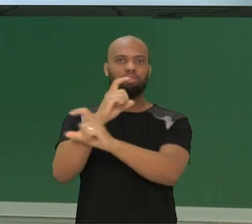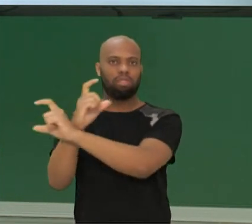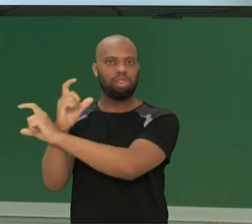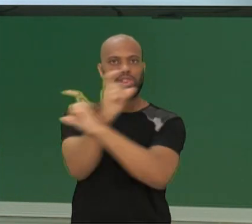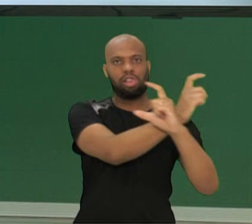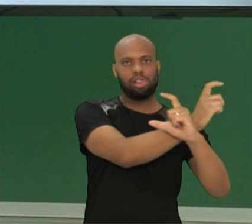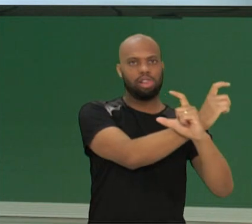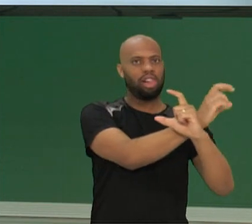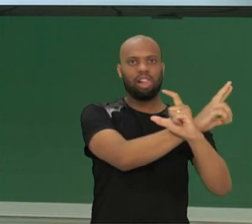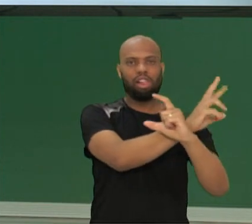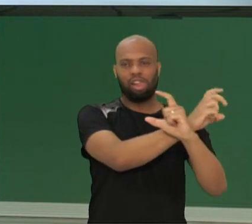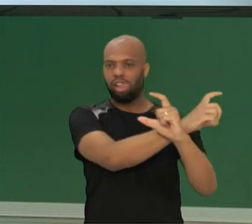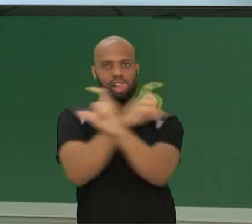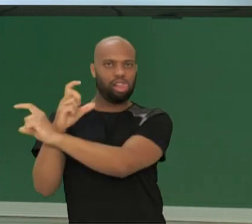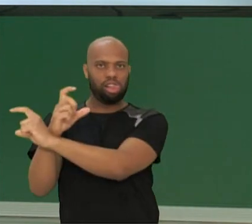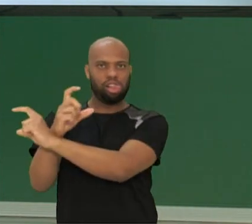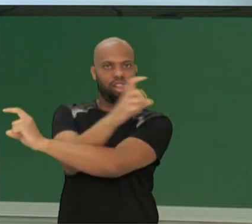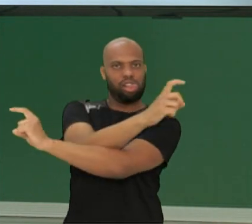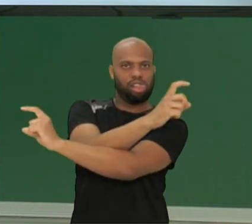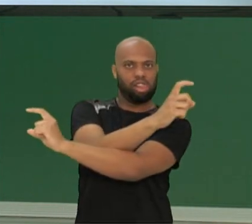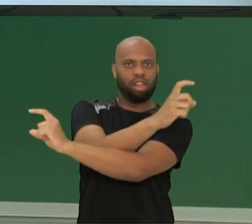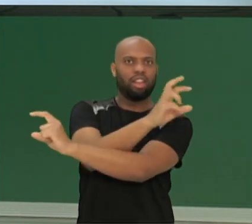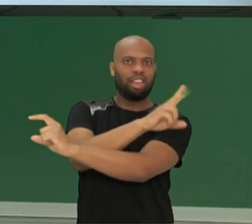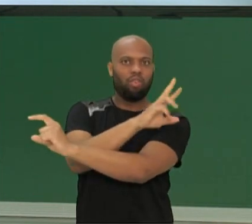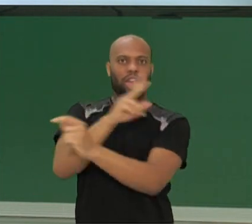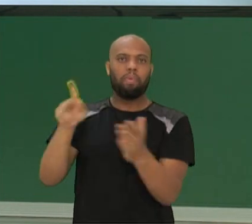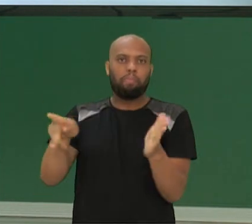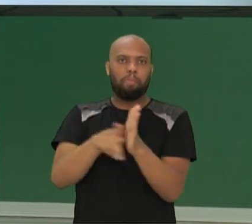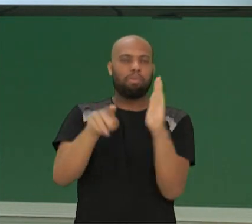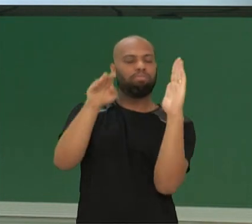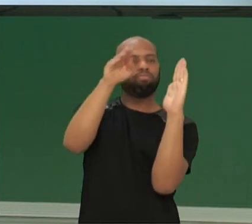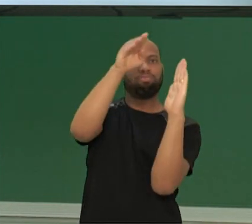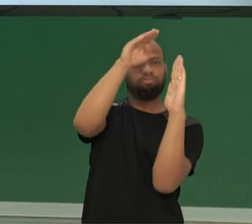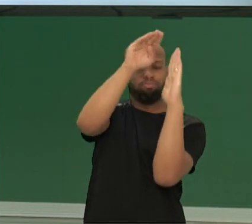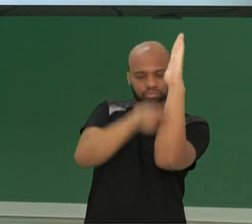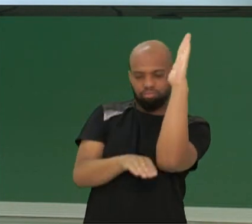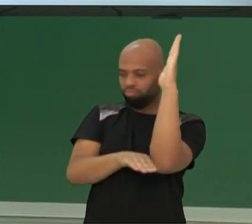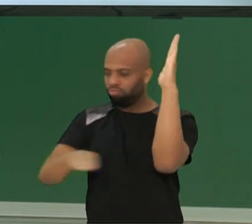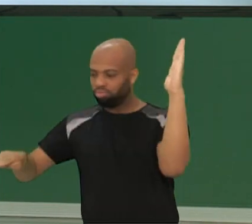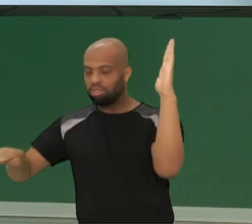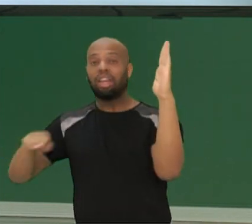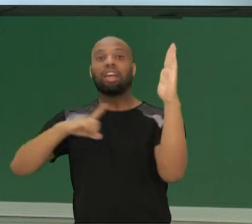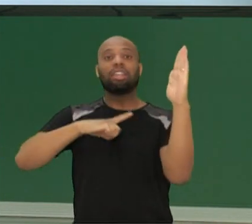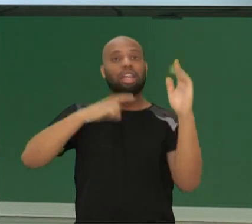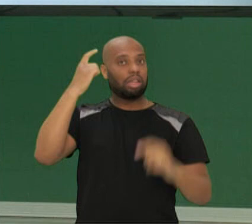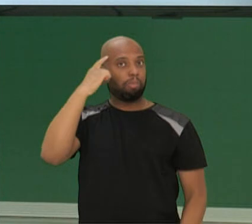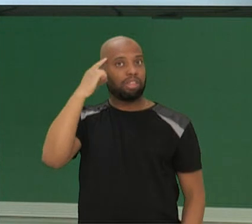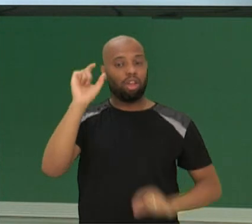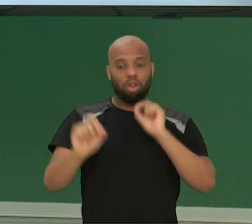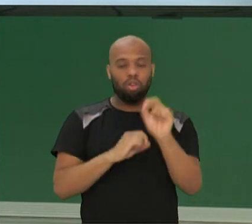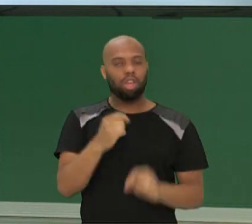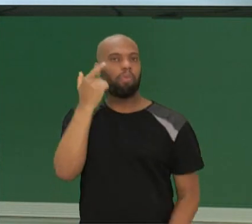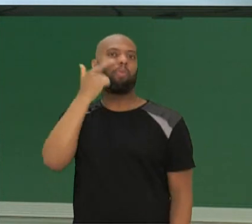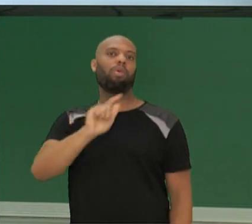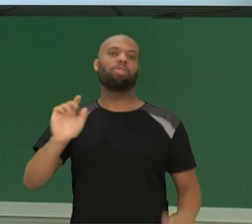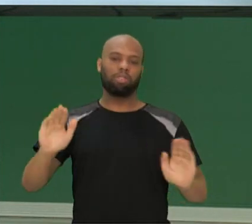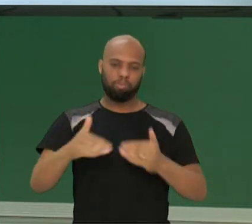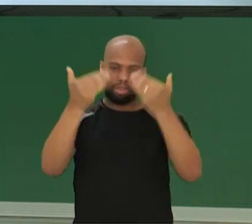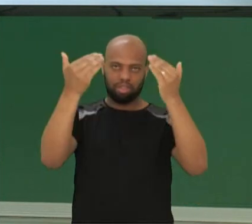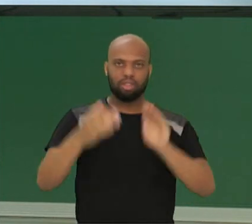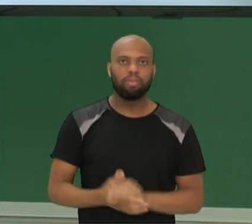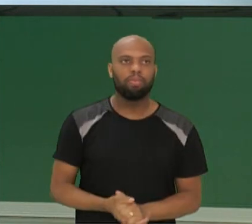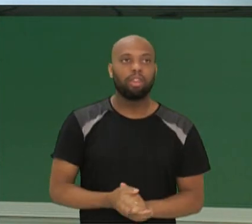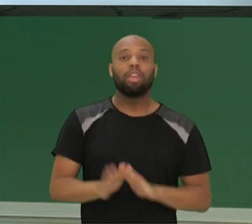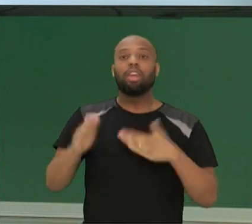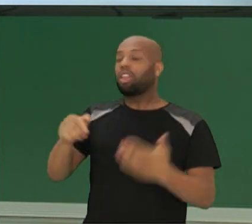ele não está mais nos eixos coordenados. Então, nós fazemos essa diferença para poder compensar. Tá? Então,